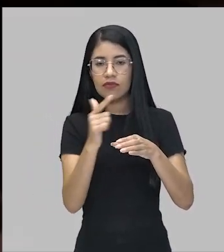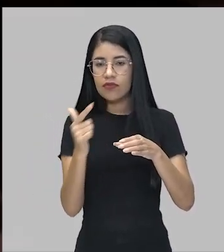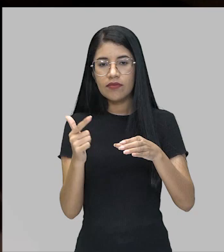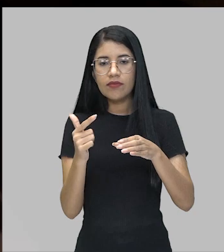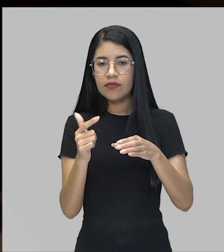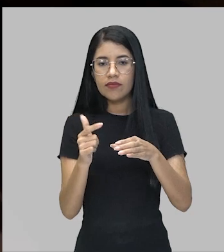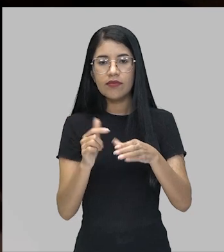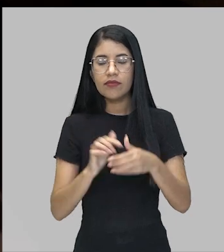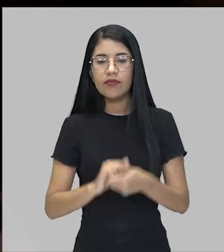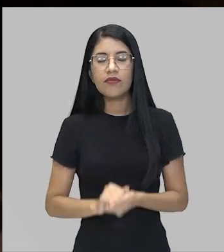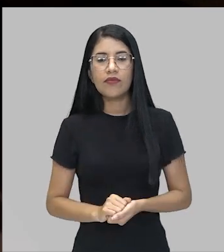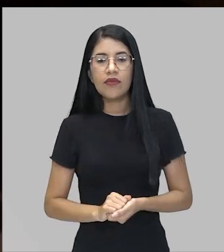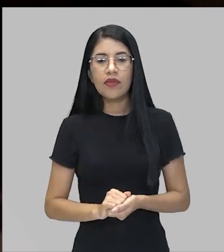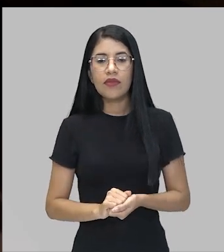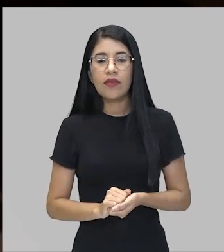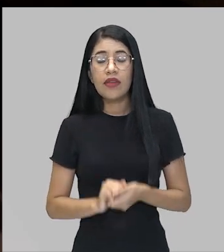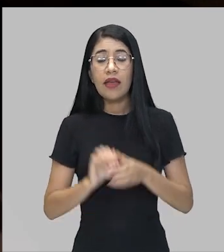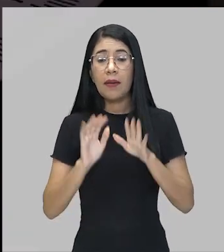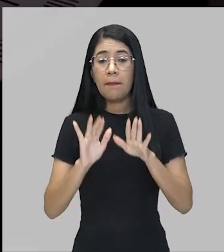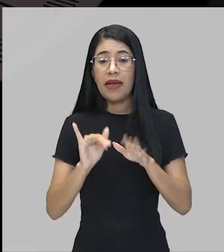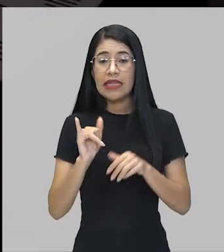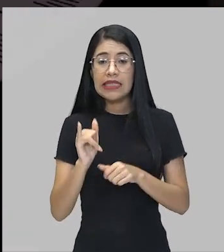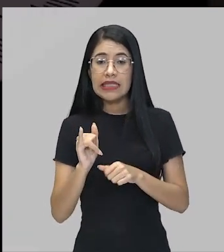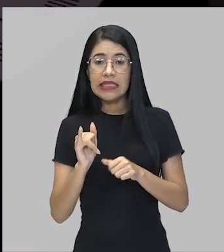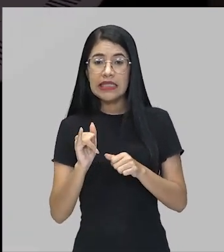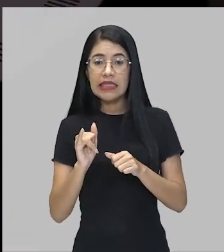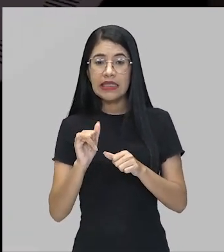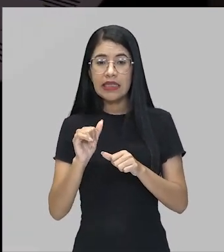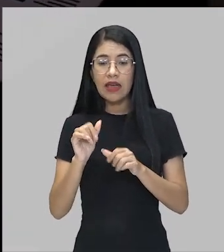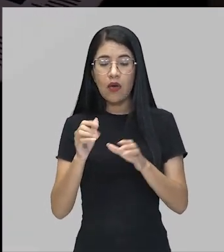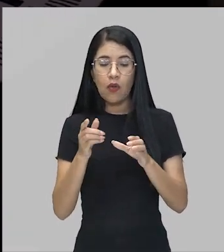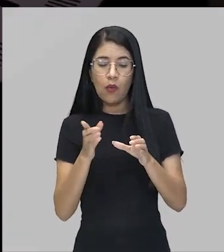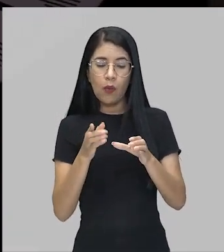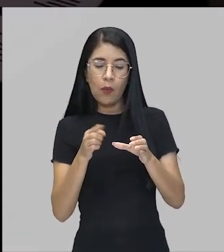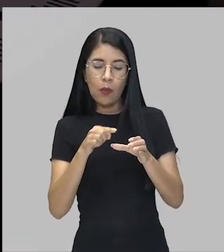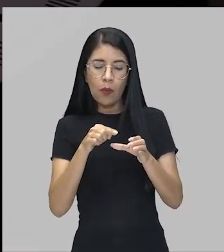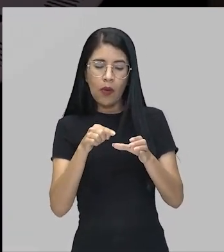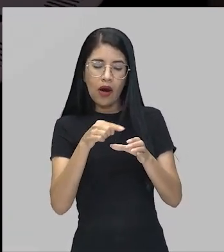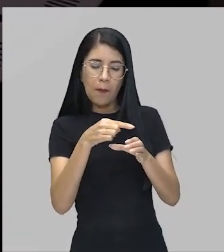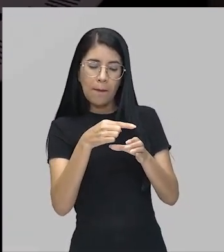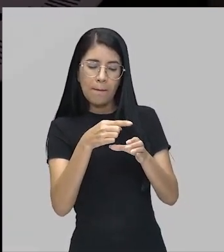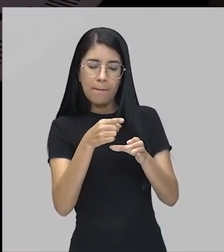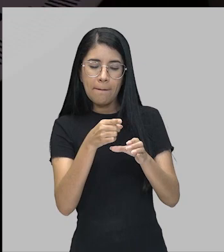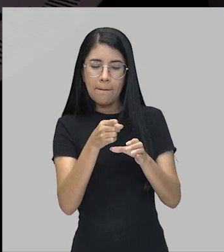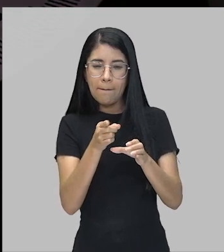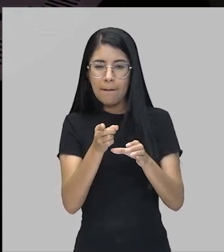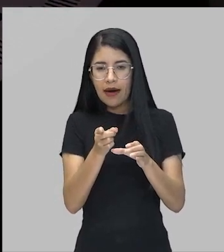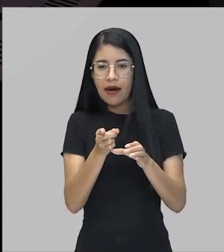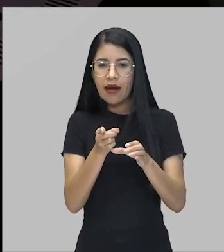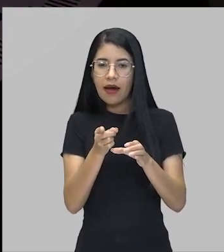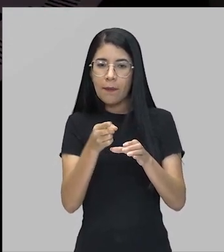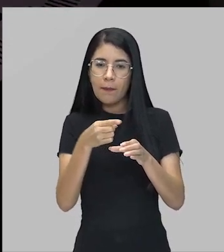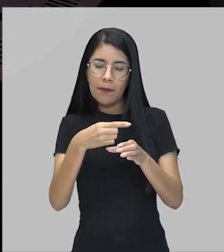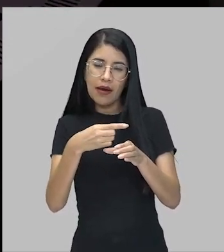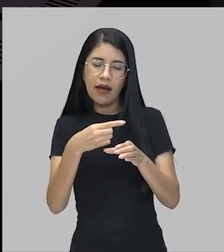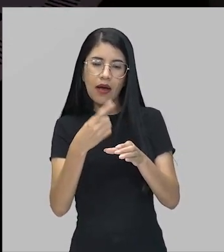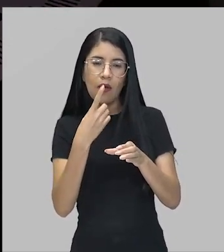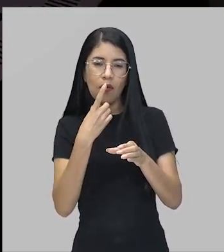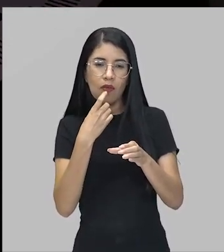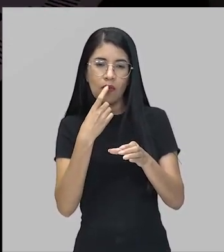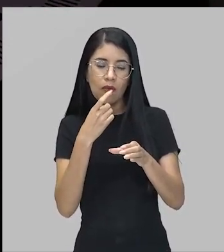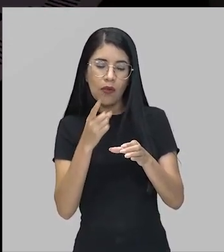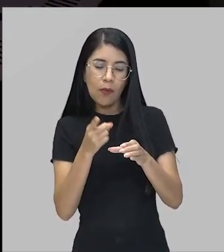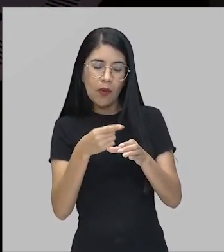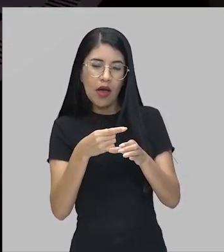Mas, quando nós colocamos um ângulo de incidência, por exemplo, aqui nós estamos colocando